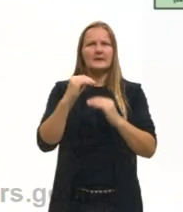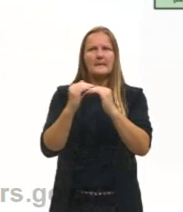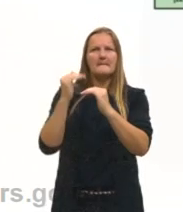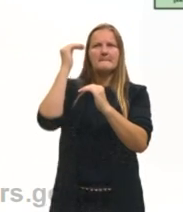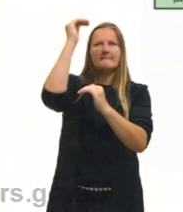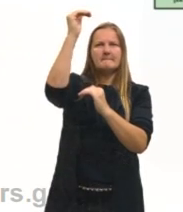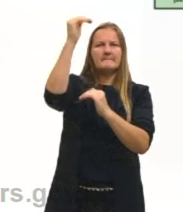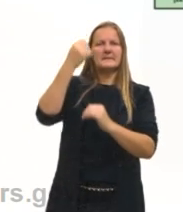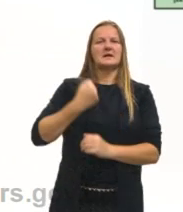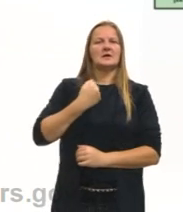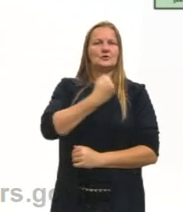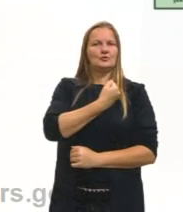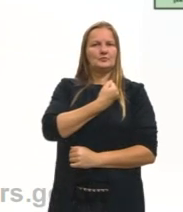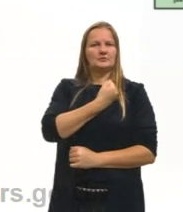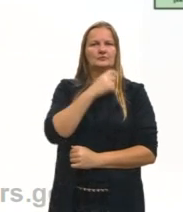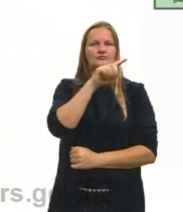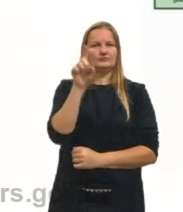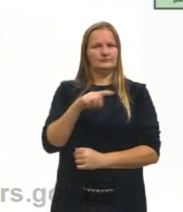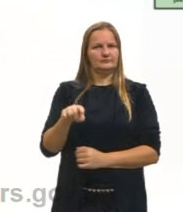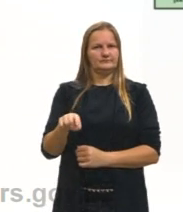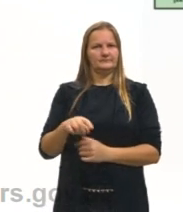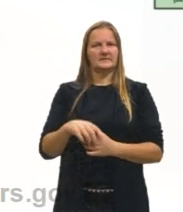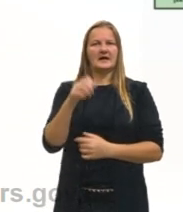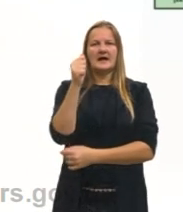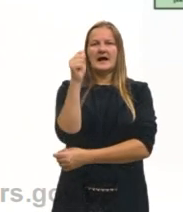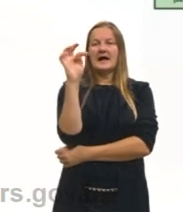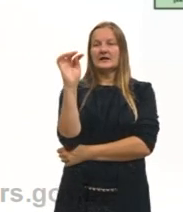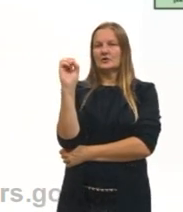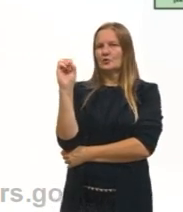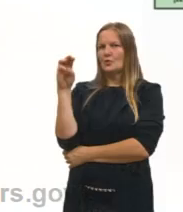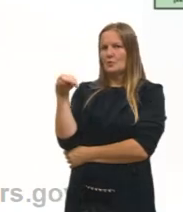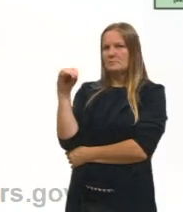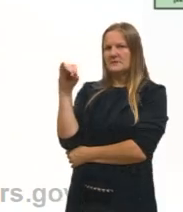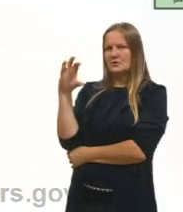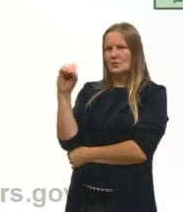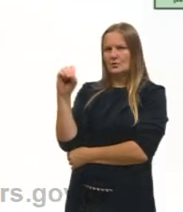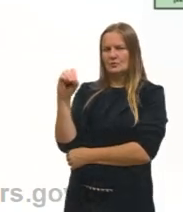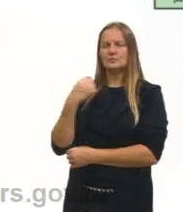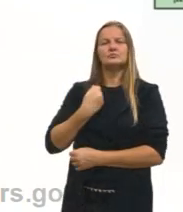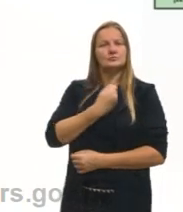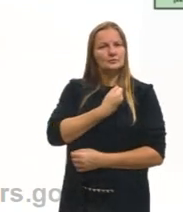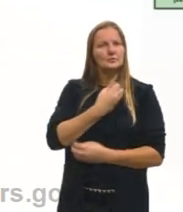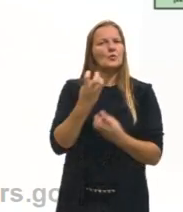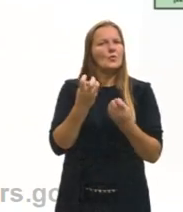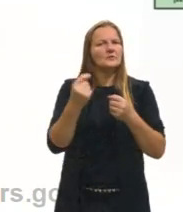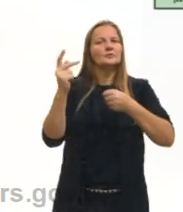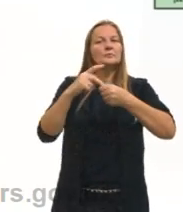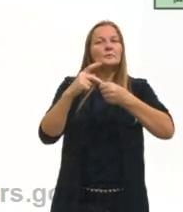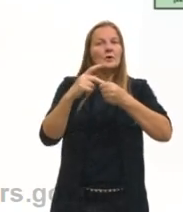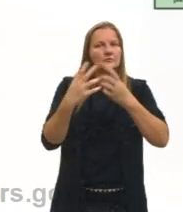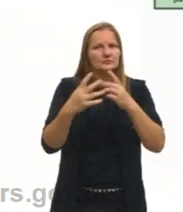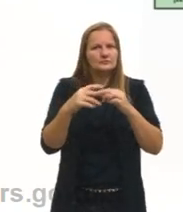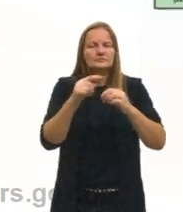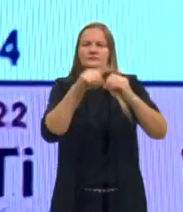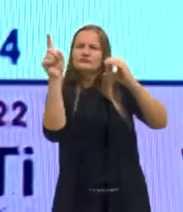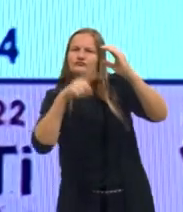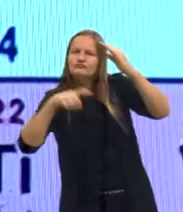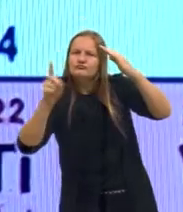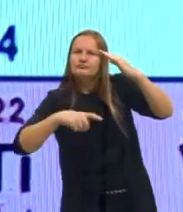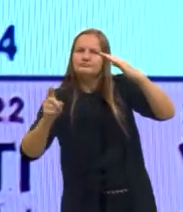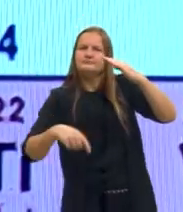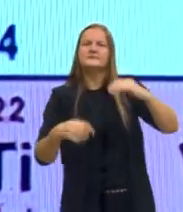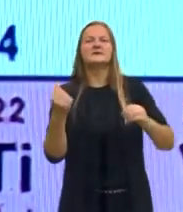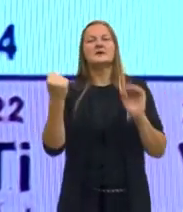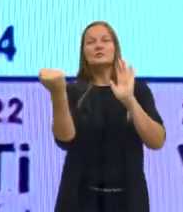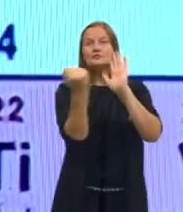acima eu tenho o número atômico Ou seja aquele número que eu vou fazer a distribuição eletrônica que o número de prótons né eu vou ter o